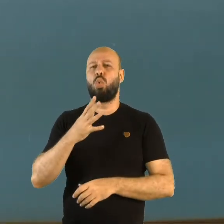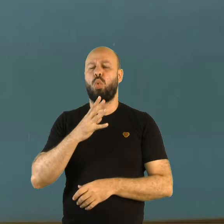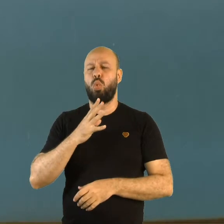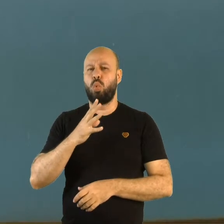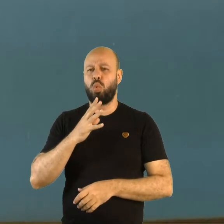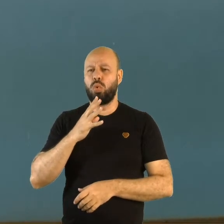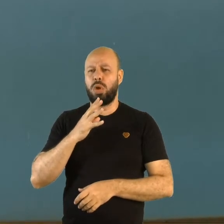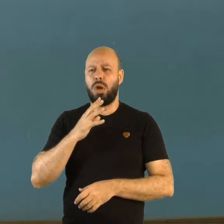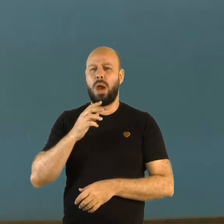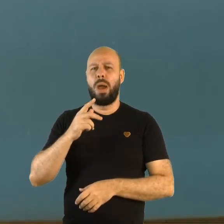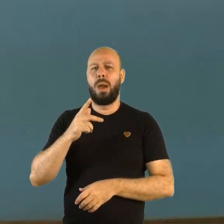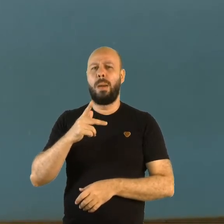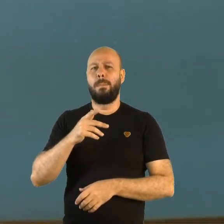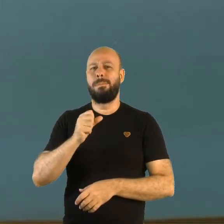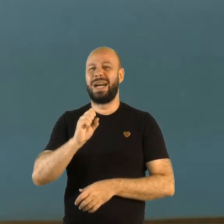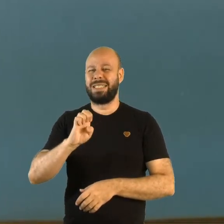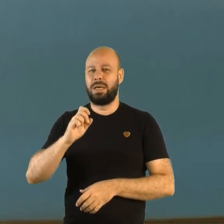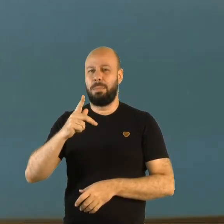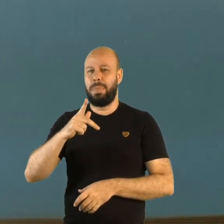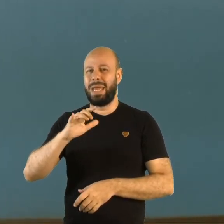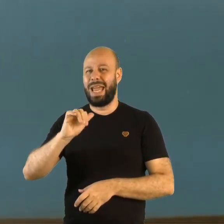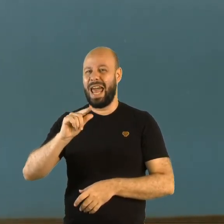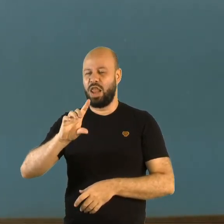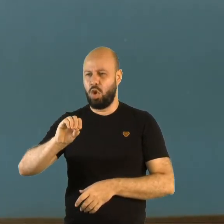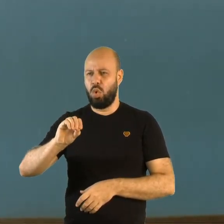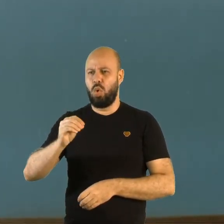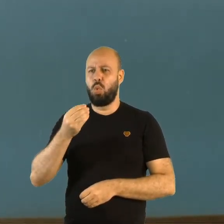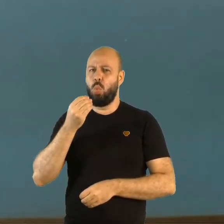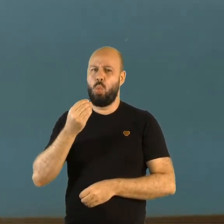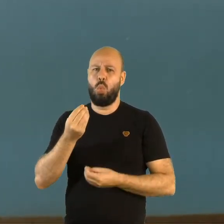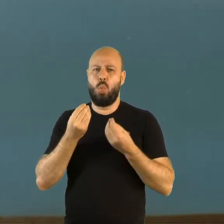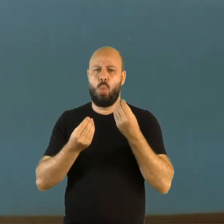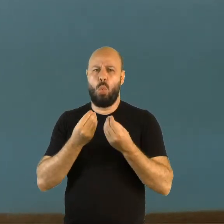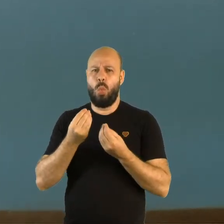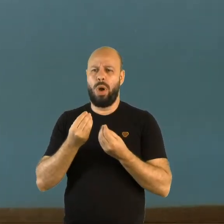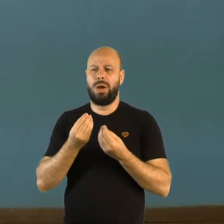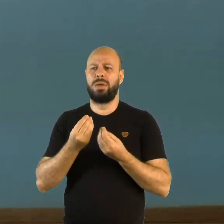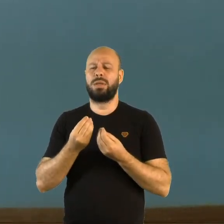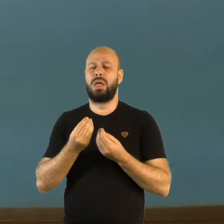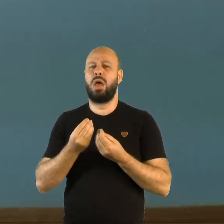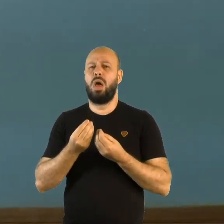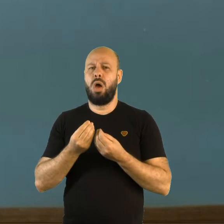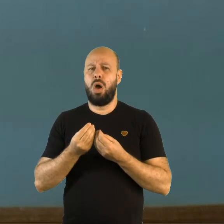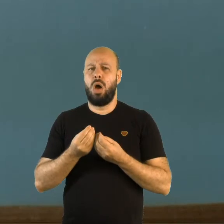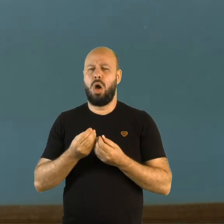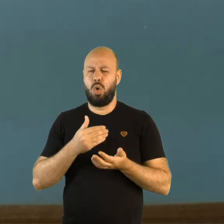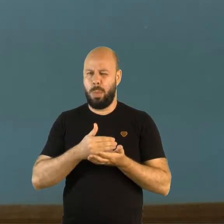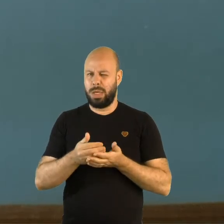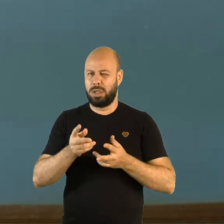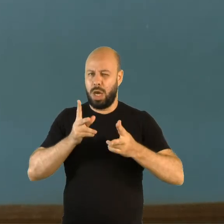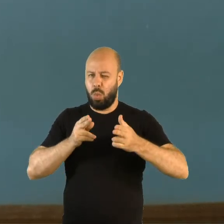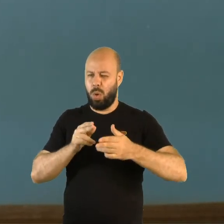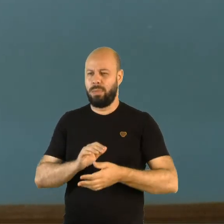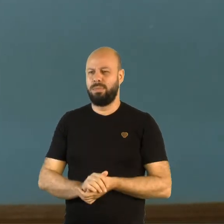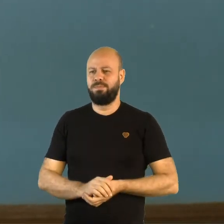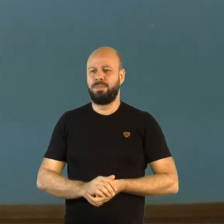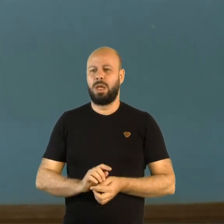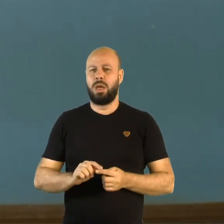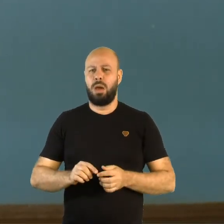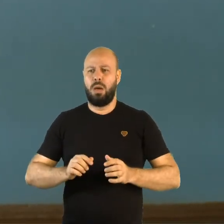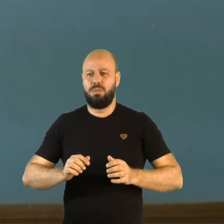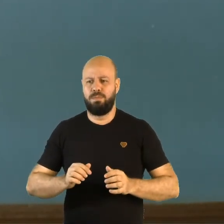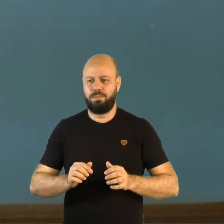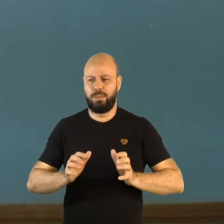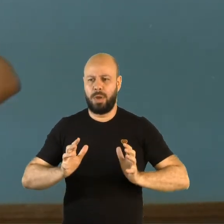do passe quicado que é praticamente o mesmo processo Inicial só que agora essa